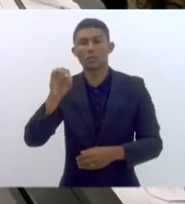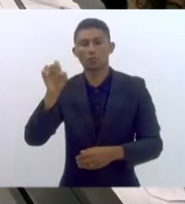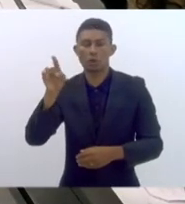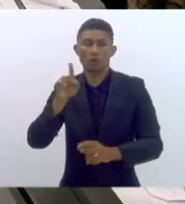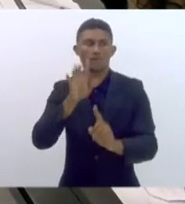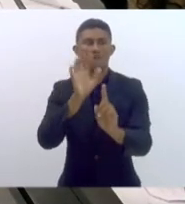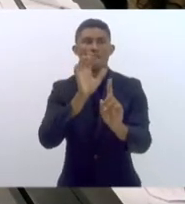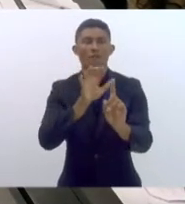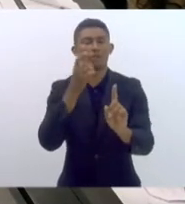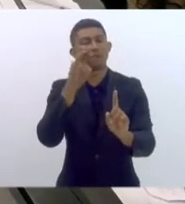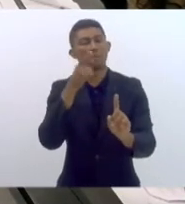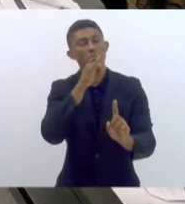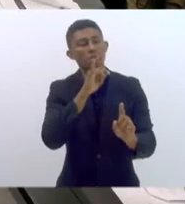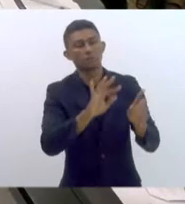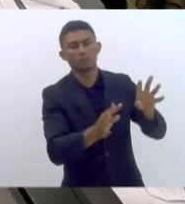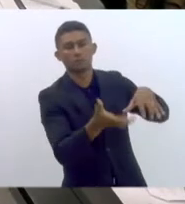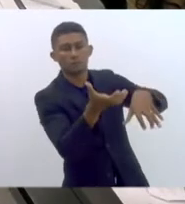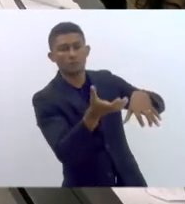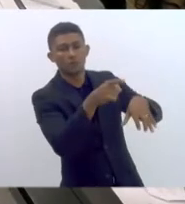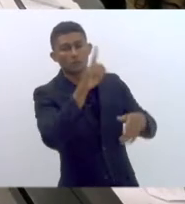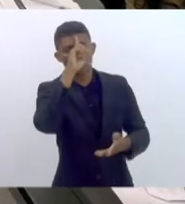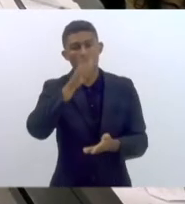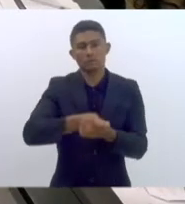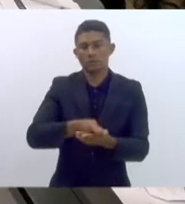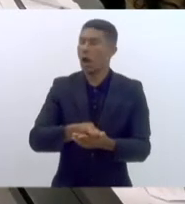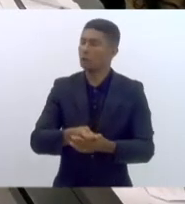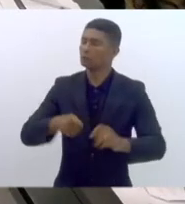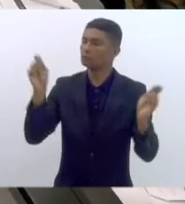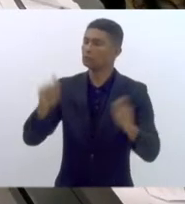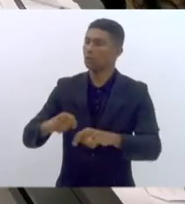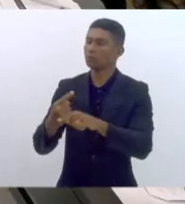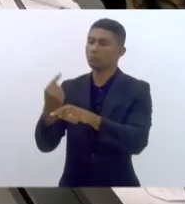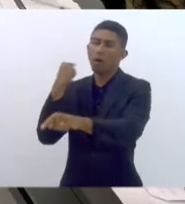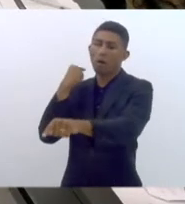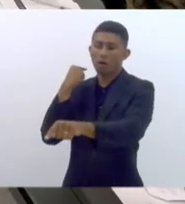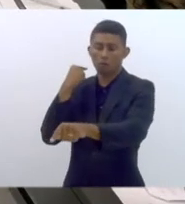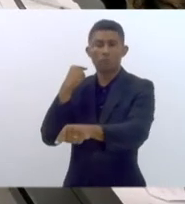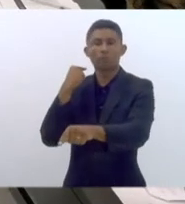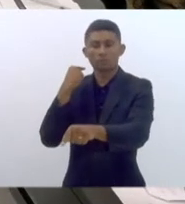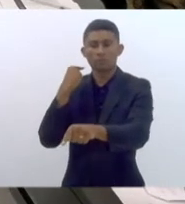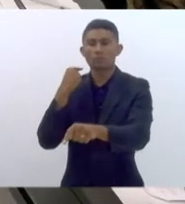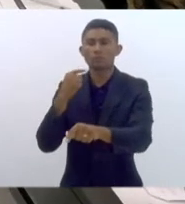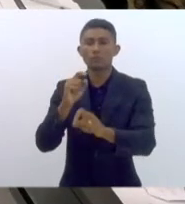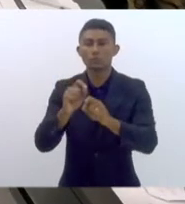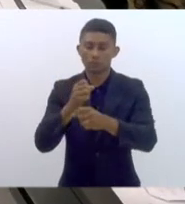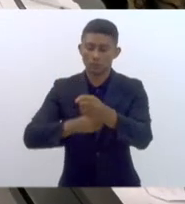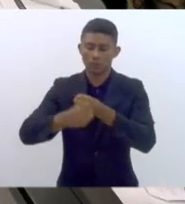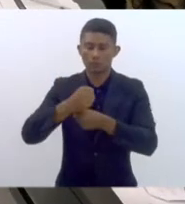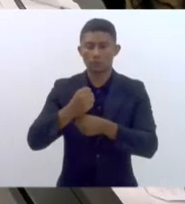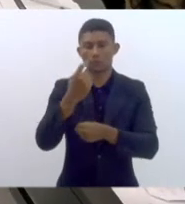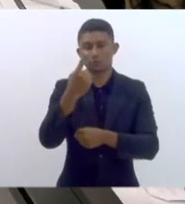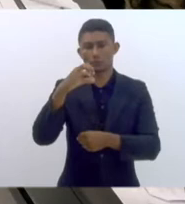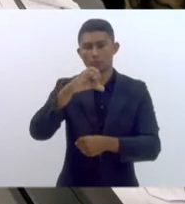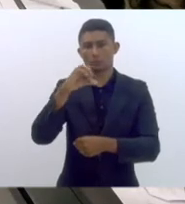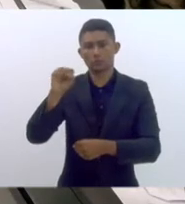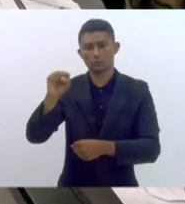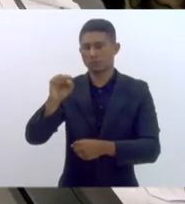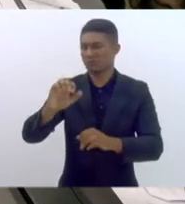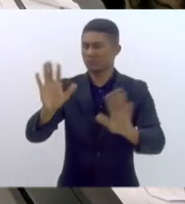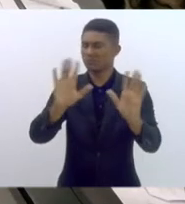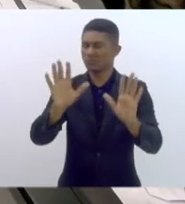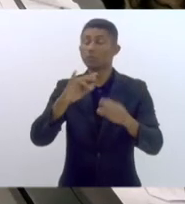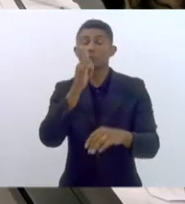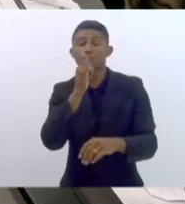decide que pode retroagir, não como a gente quer, a 98, mas que